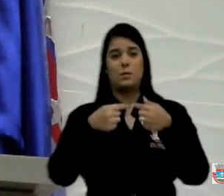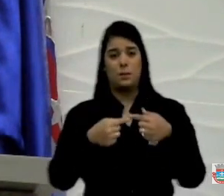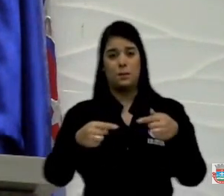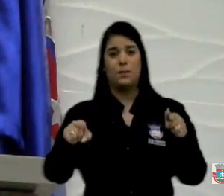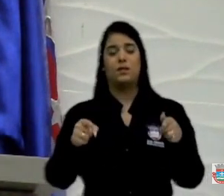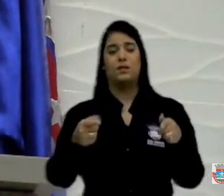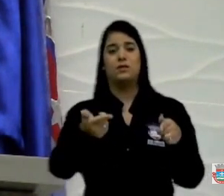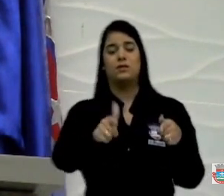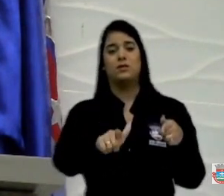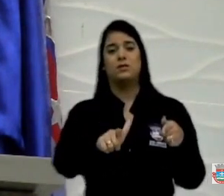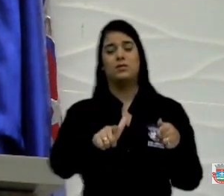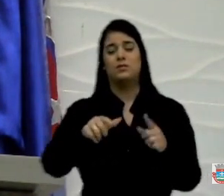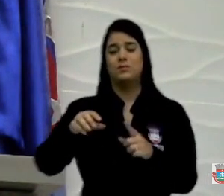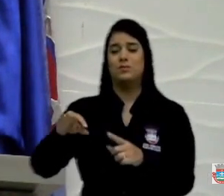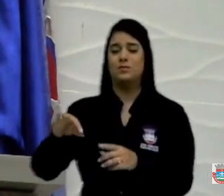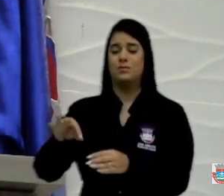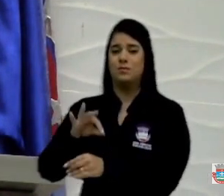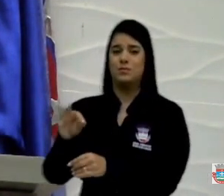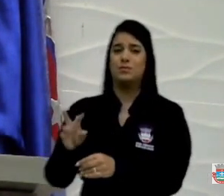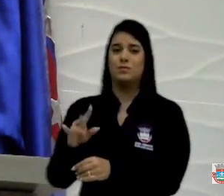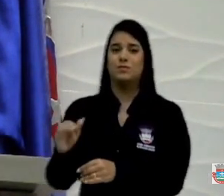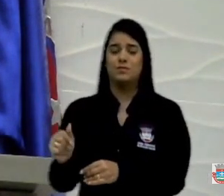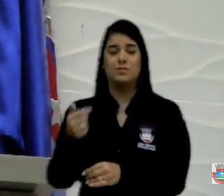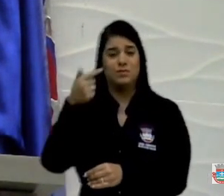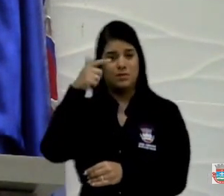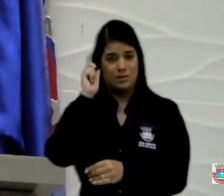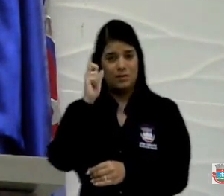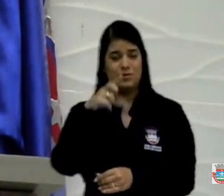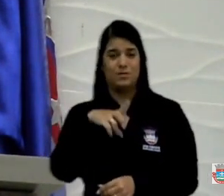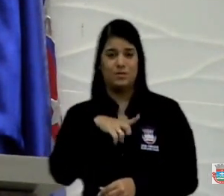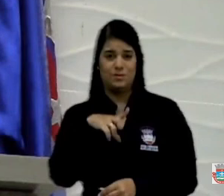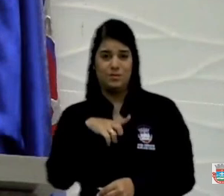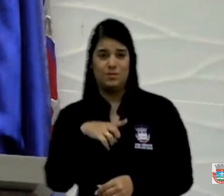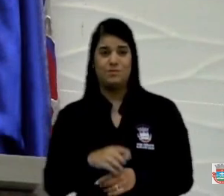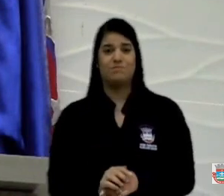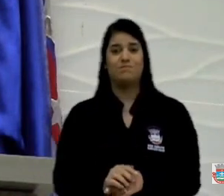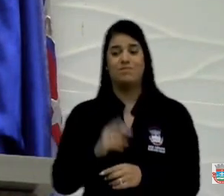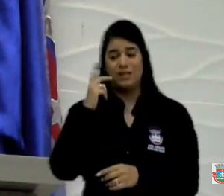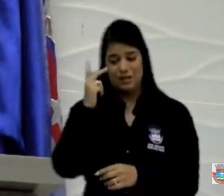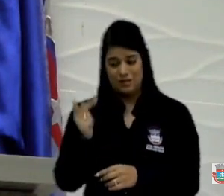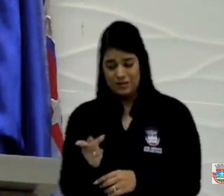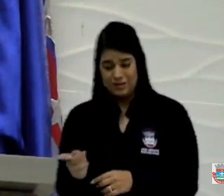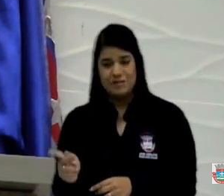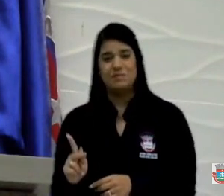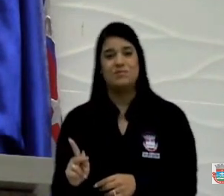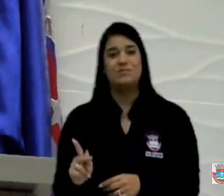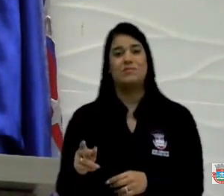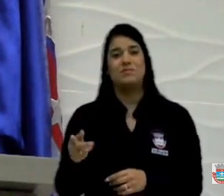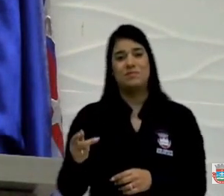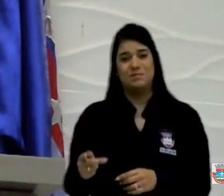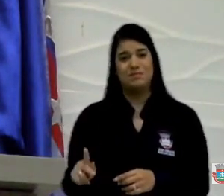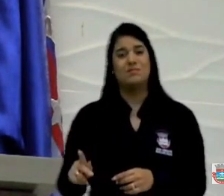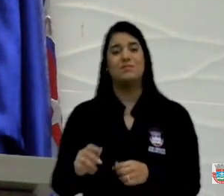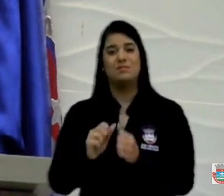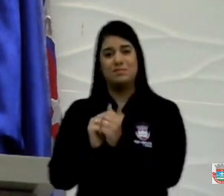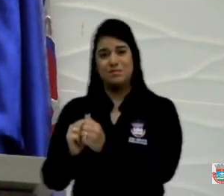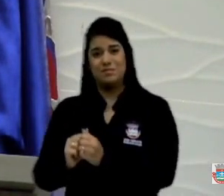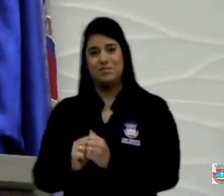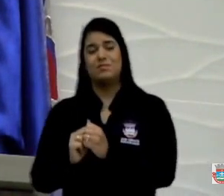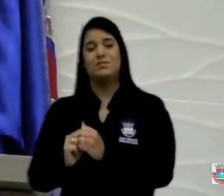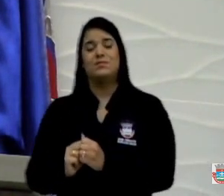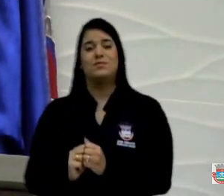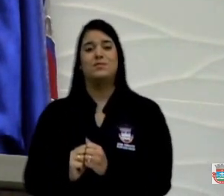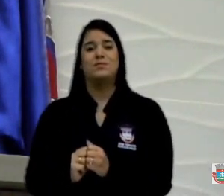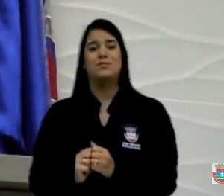Espírito Santo, a qual ocorreu no dia de ontem. Estive lá presenciando, participando.